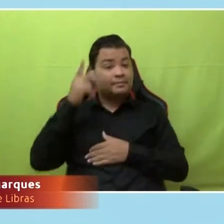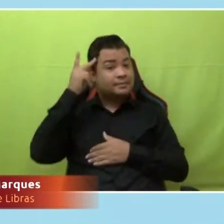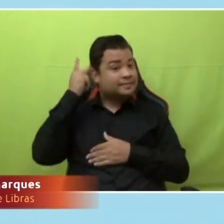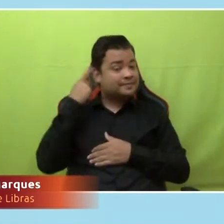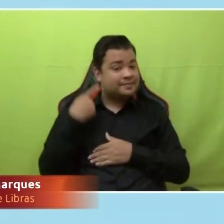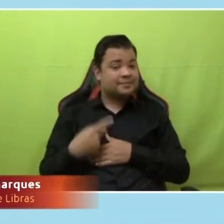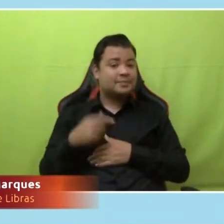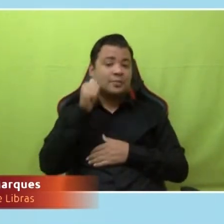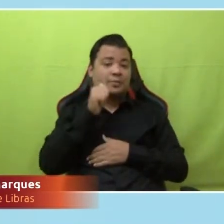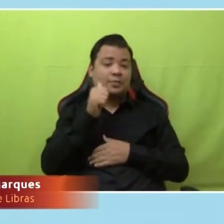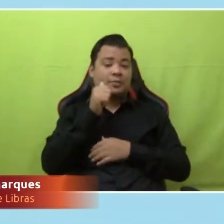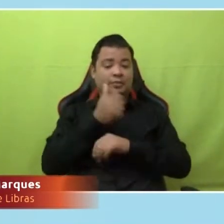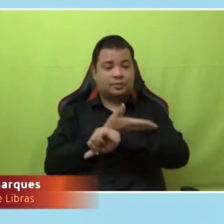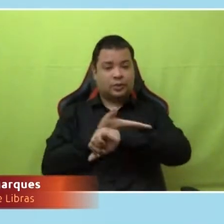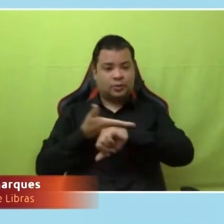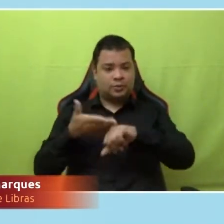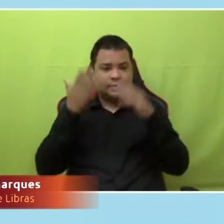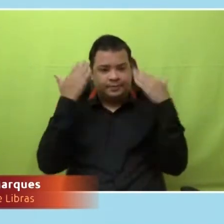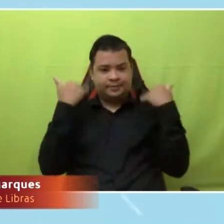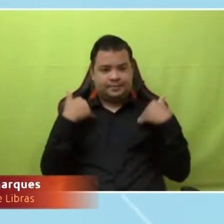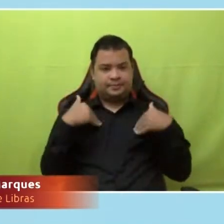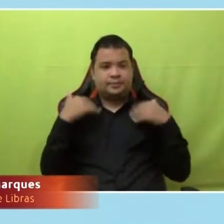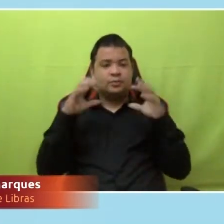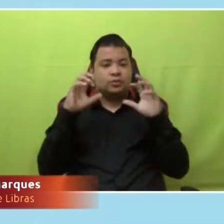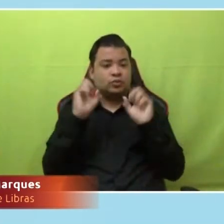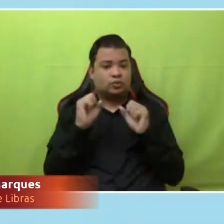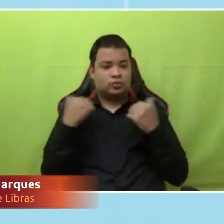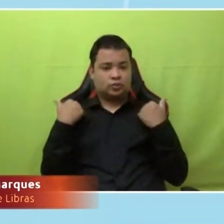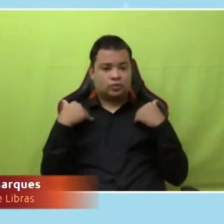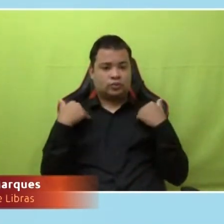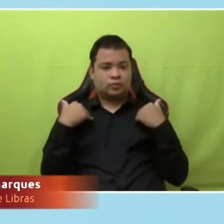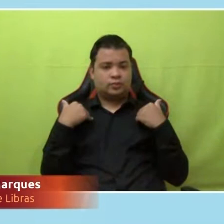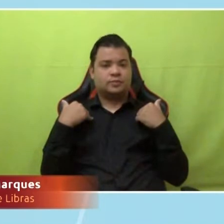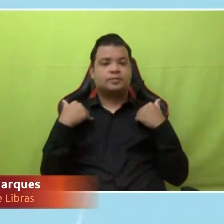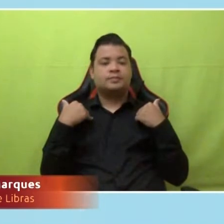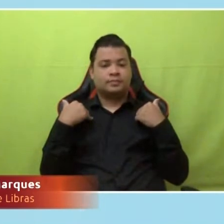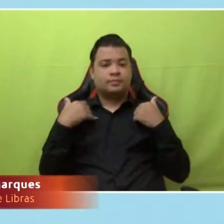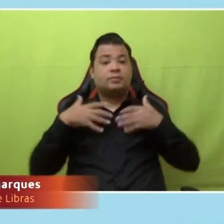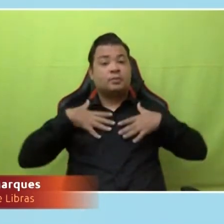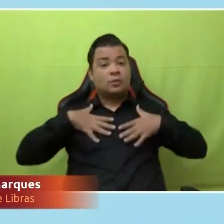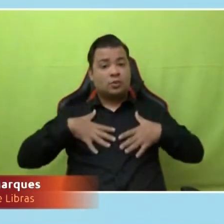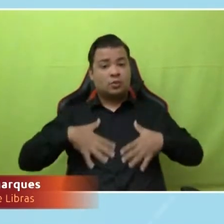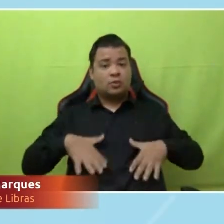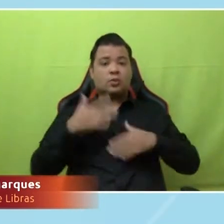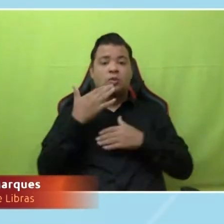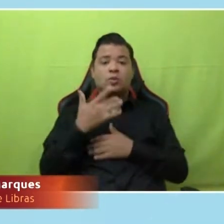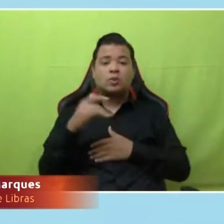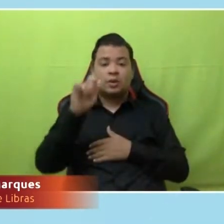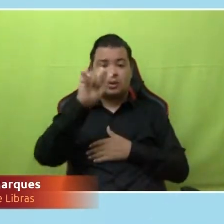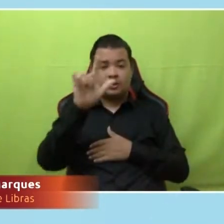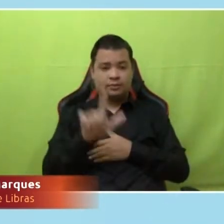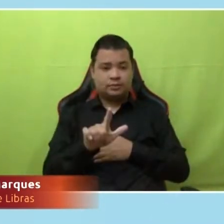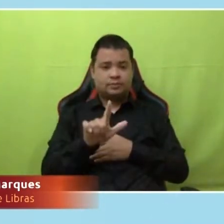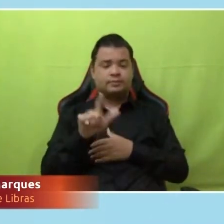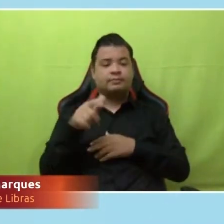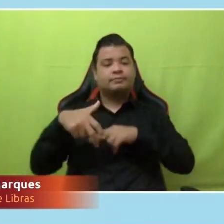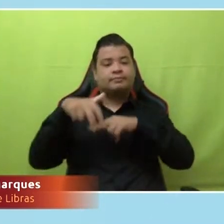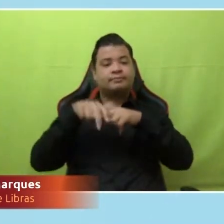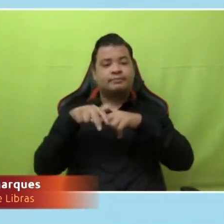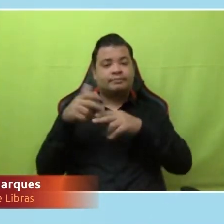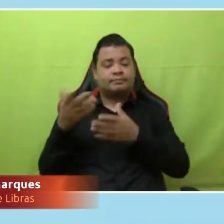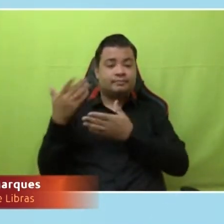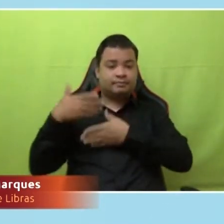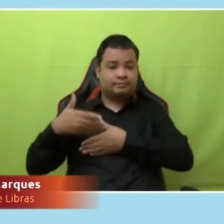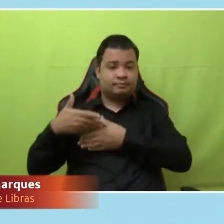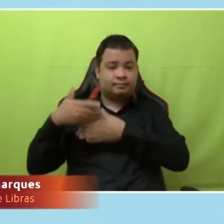branca, de cabelos escuros na altura dos ombros. Estou vestindo uma roupa azul. Estou sentada aqui numa sala, então atrás de mim você